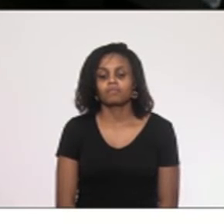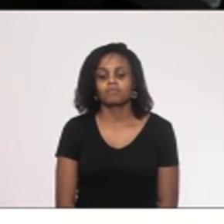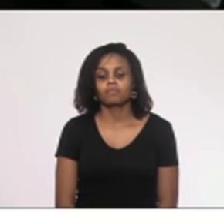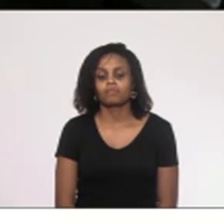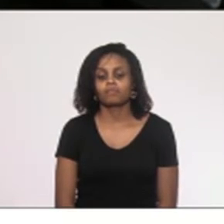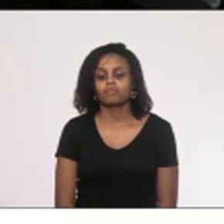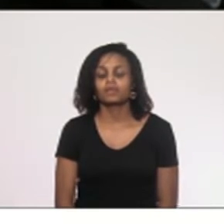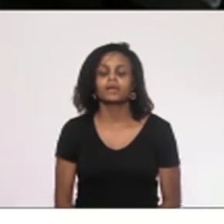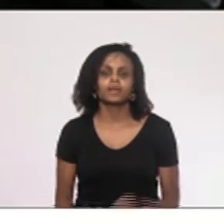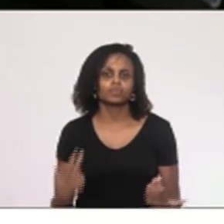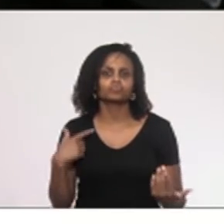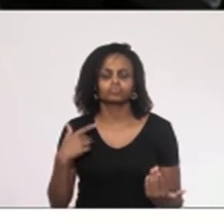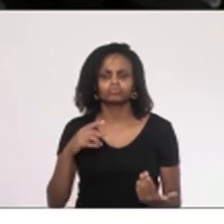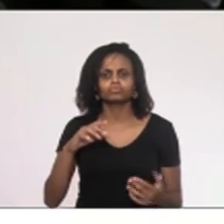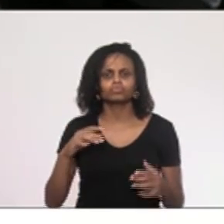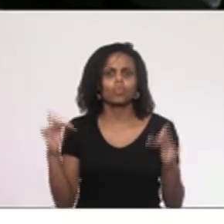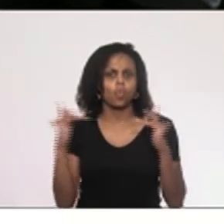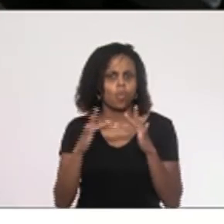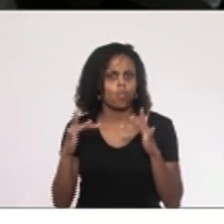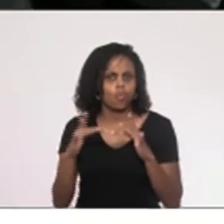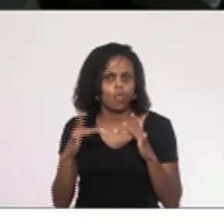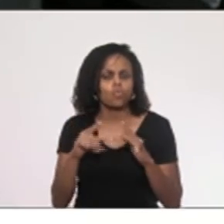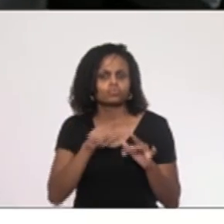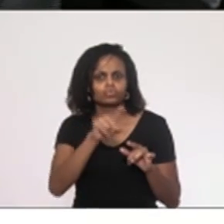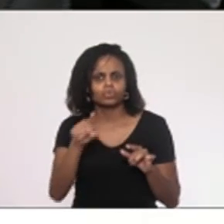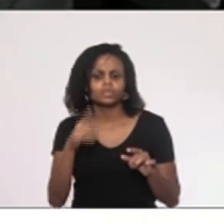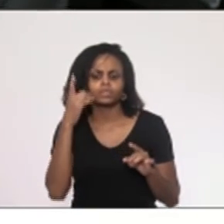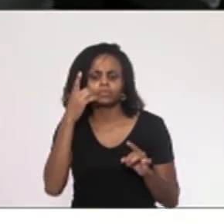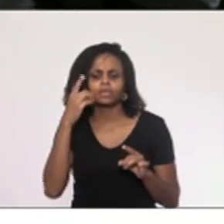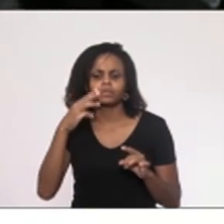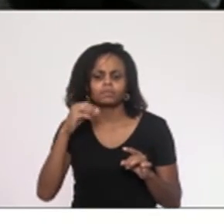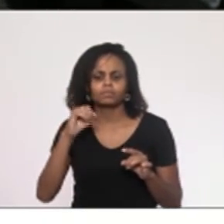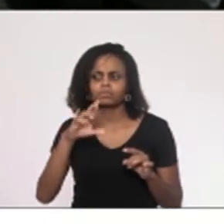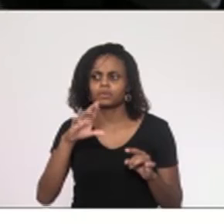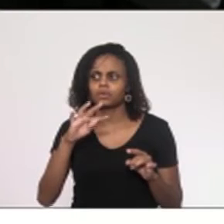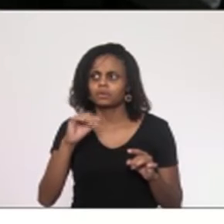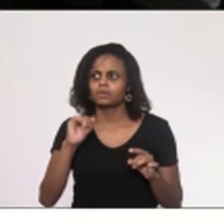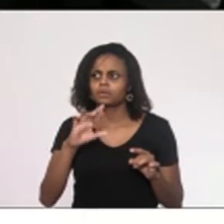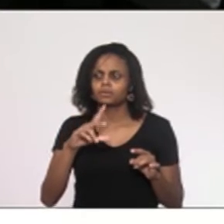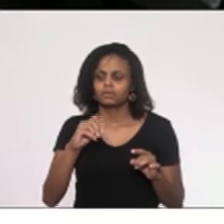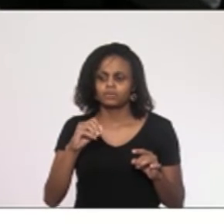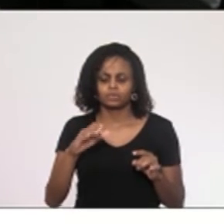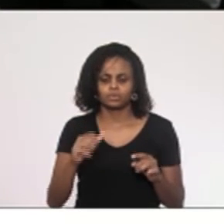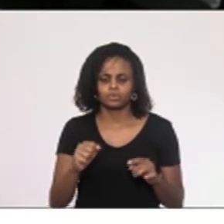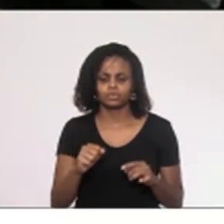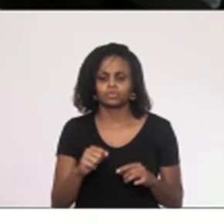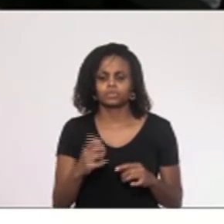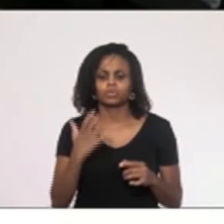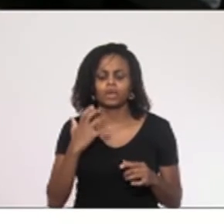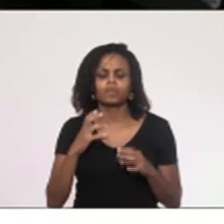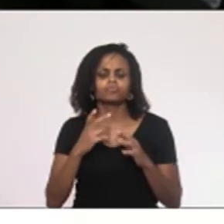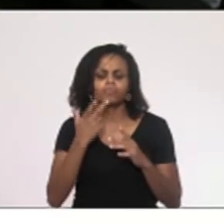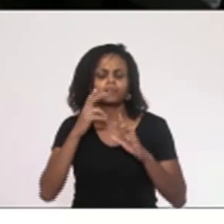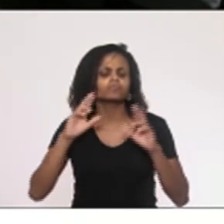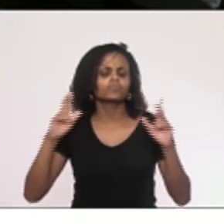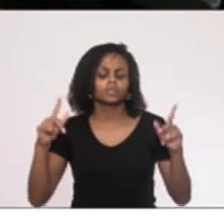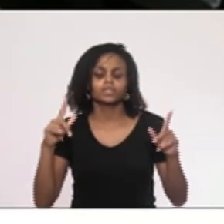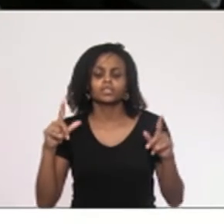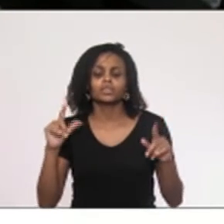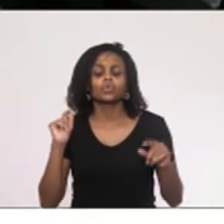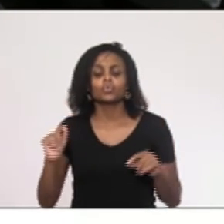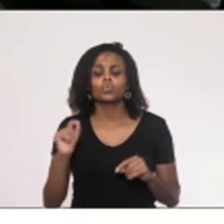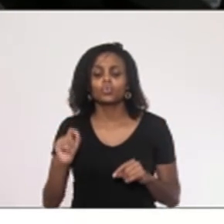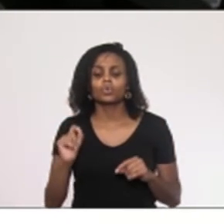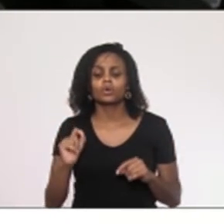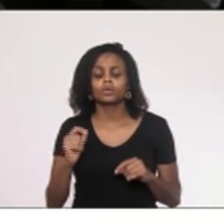o mérito de Vossa Excelência, deputada Marta Rocha, que talvez seja uma das pessoas mais preparadas que eu conheço, eu quero divergir no sentido de